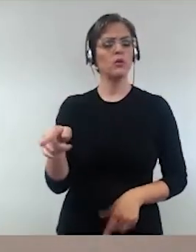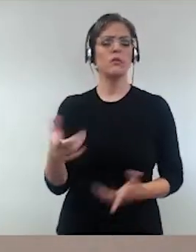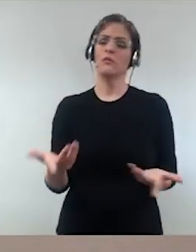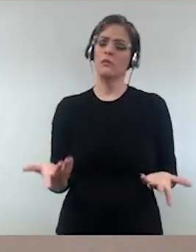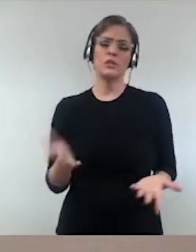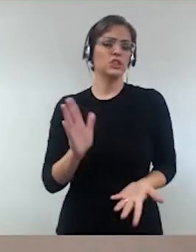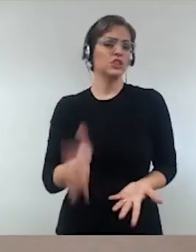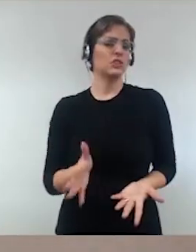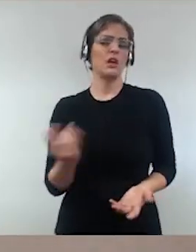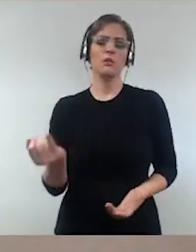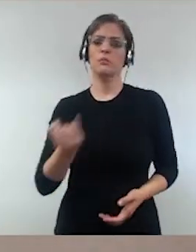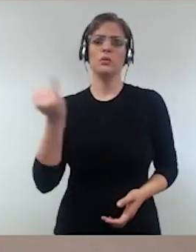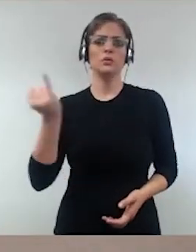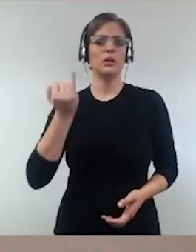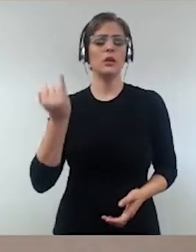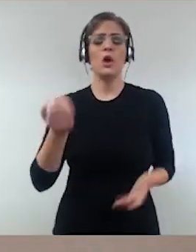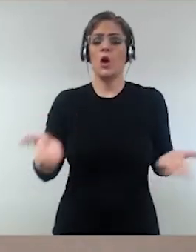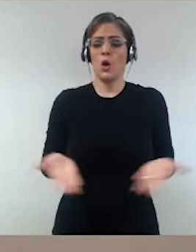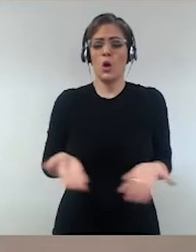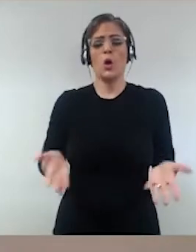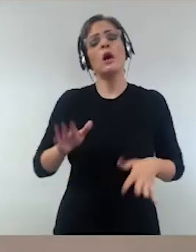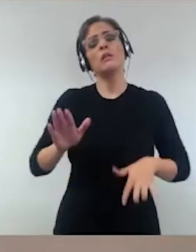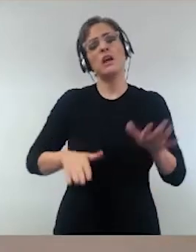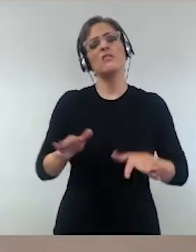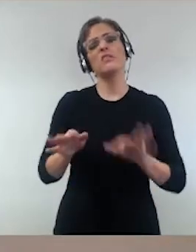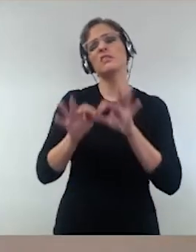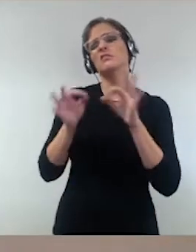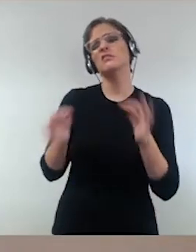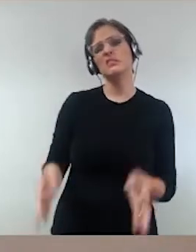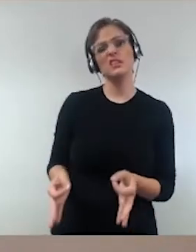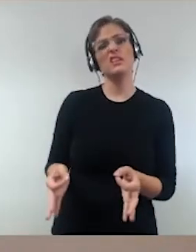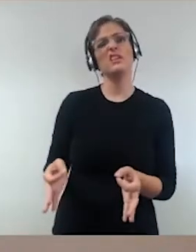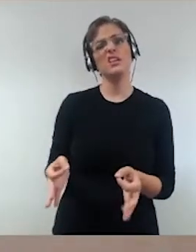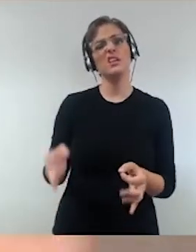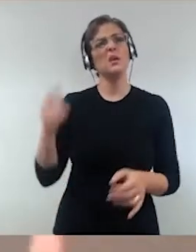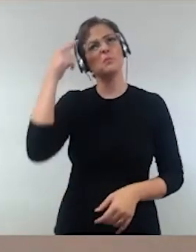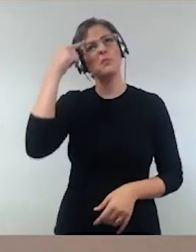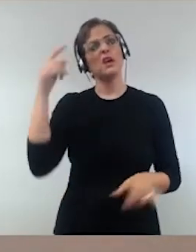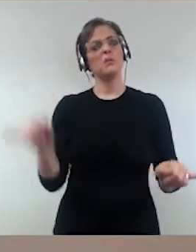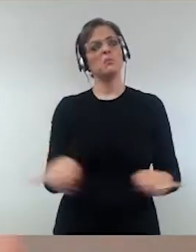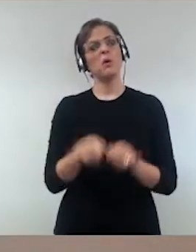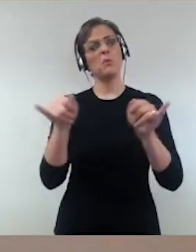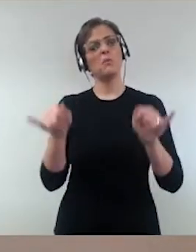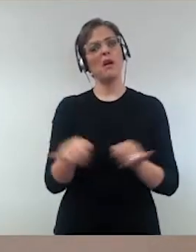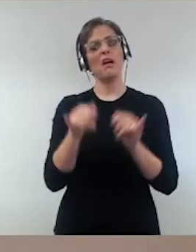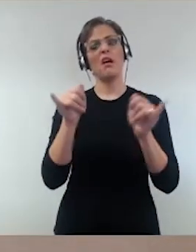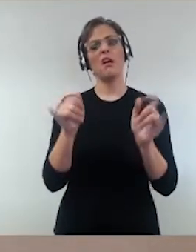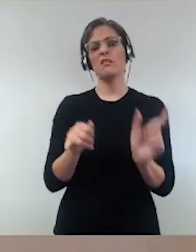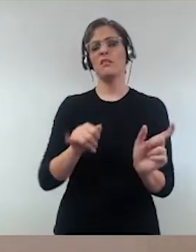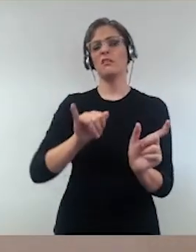que hoje pareça insignificante, um dado que hoje possa não